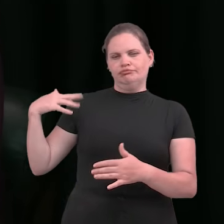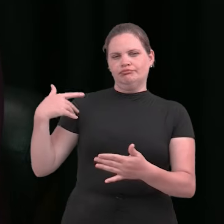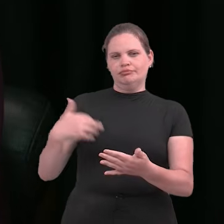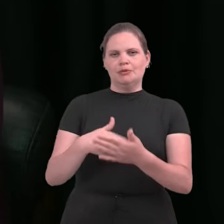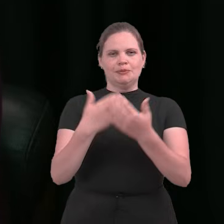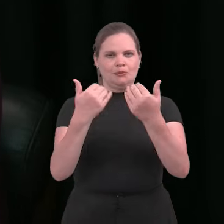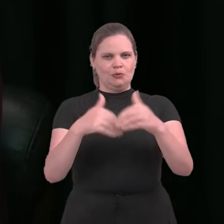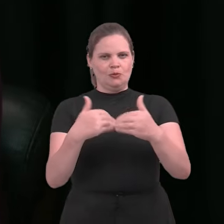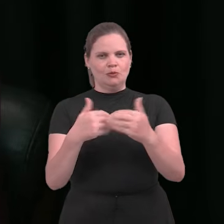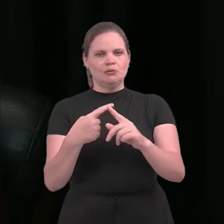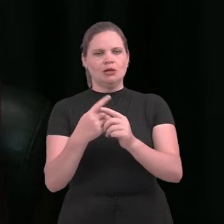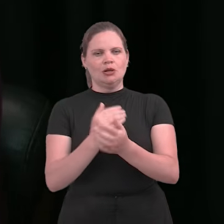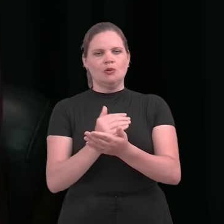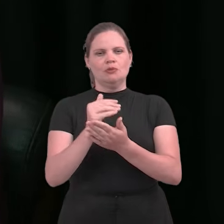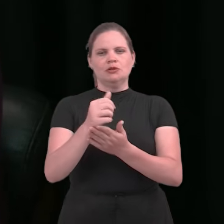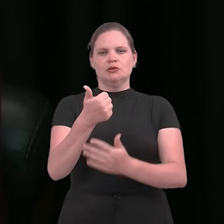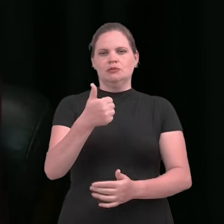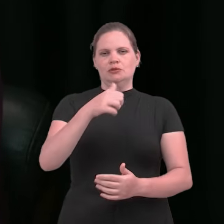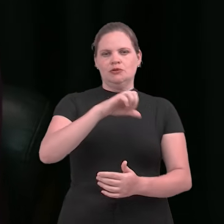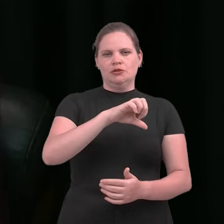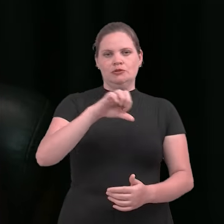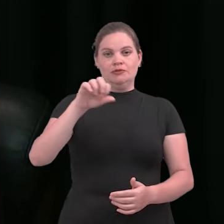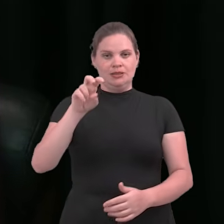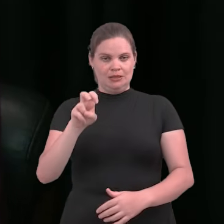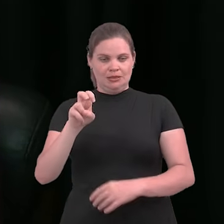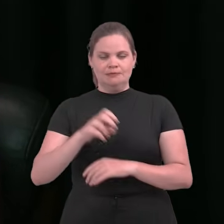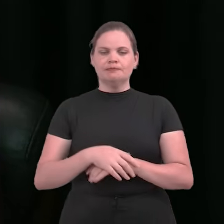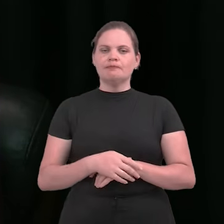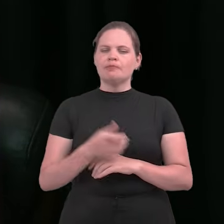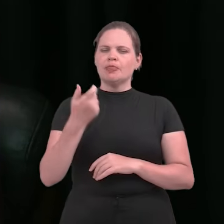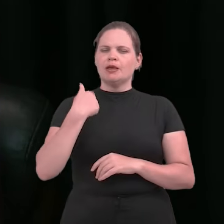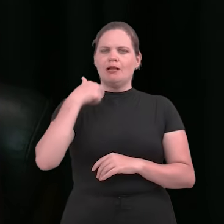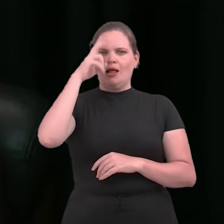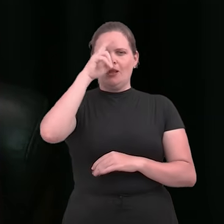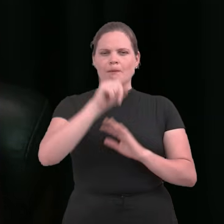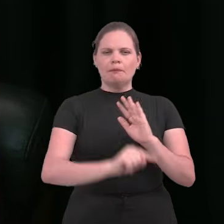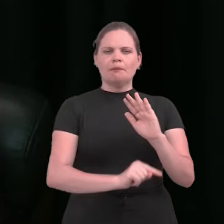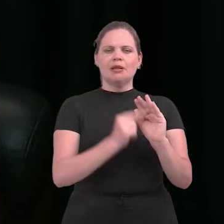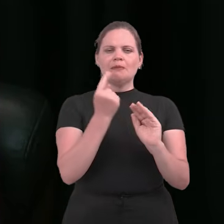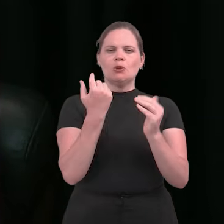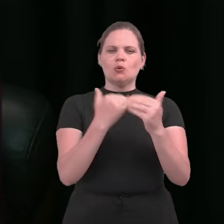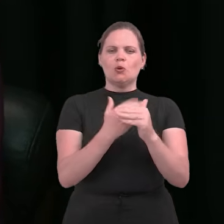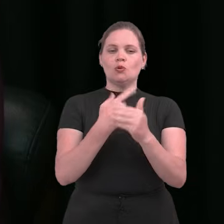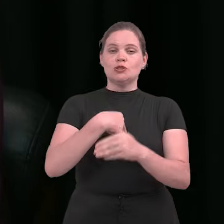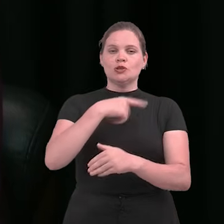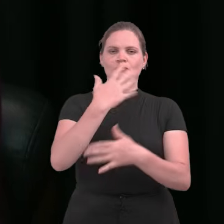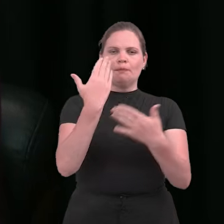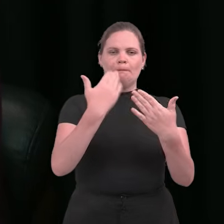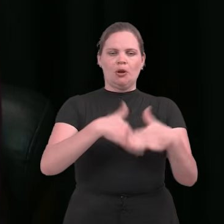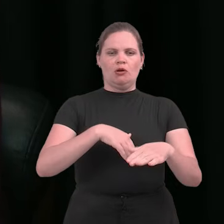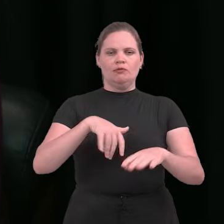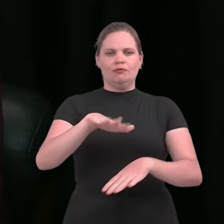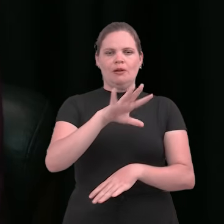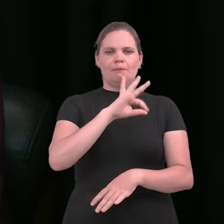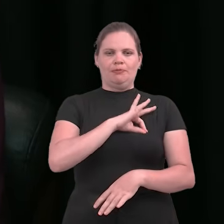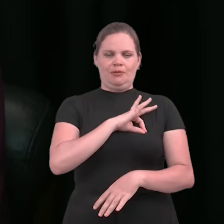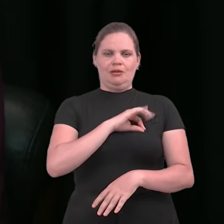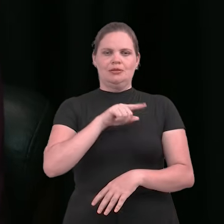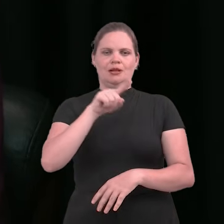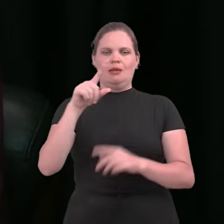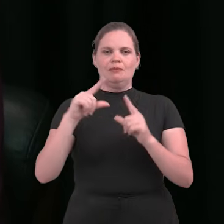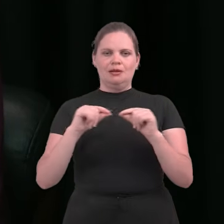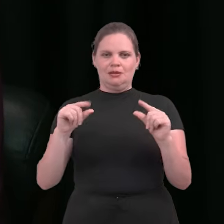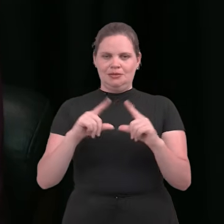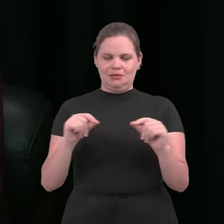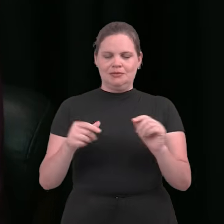ela surgiu desde 1995. 95. Eu me lembro que o primeiro concurso que eu prestei foi para a Polícia Militar de Brasília.